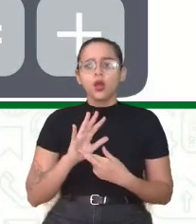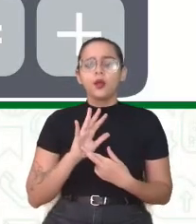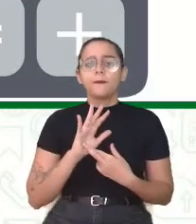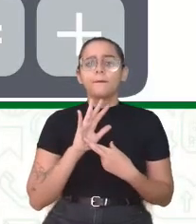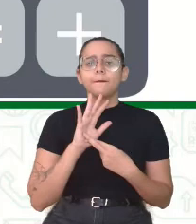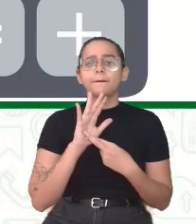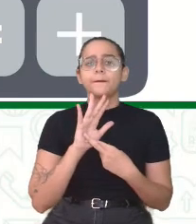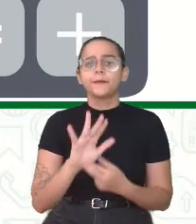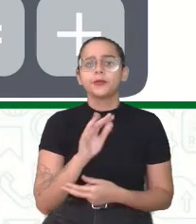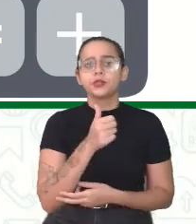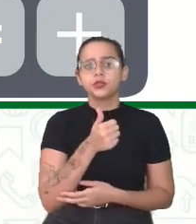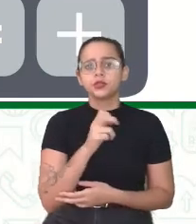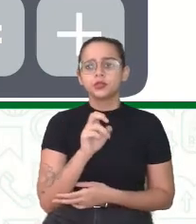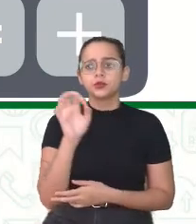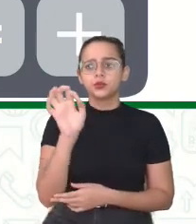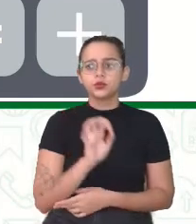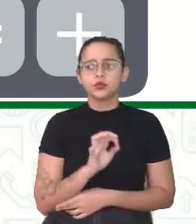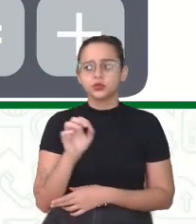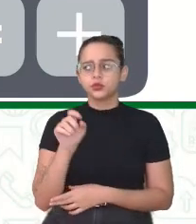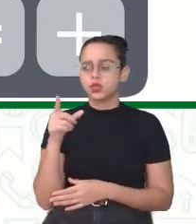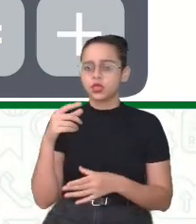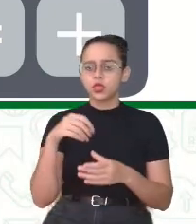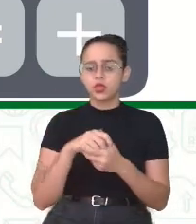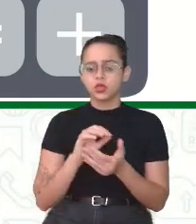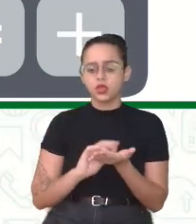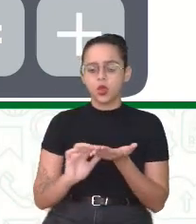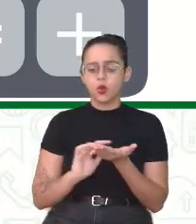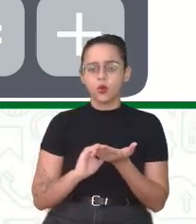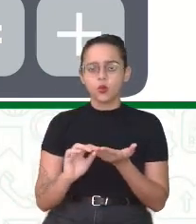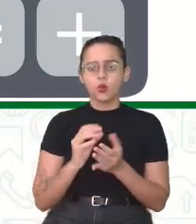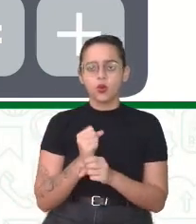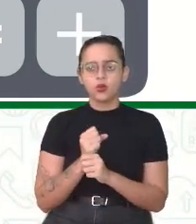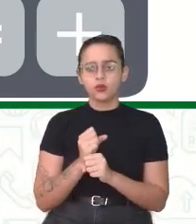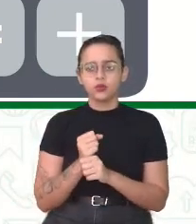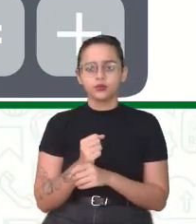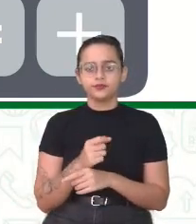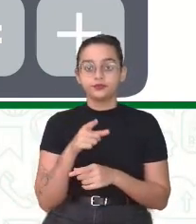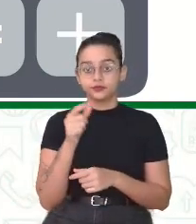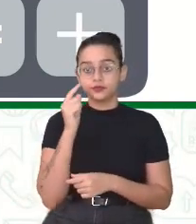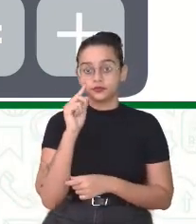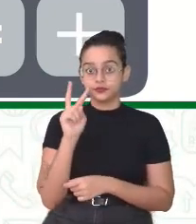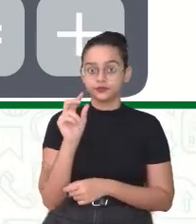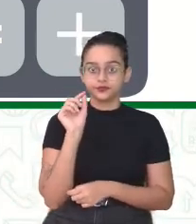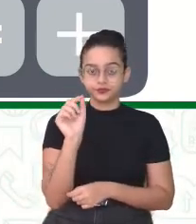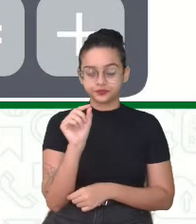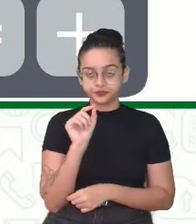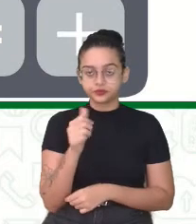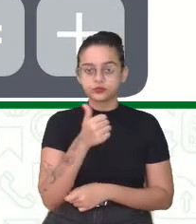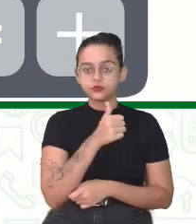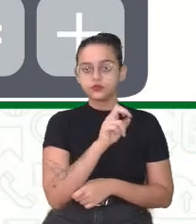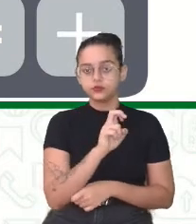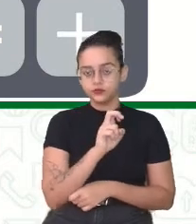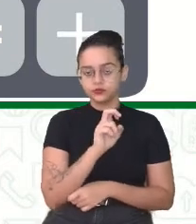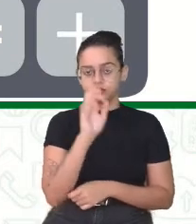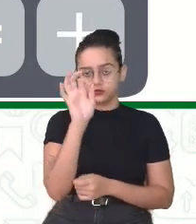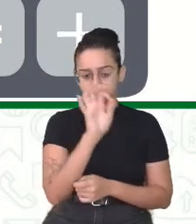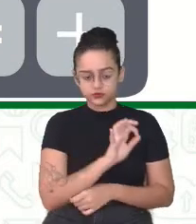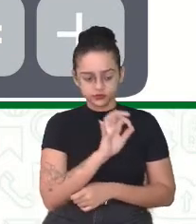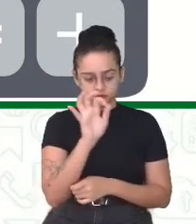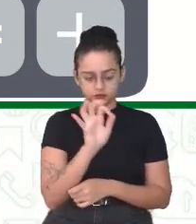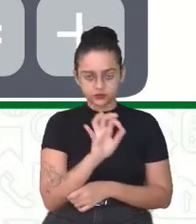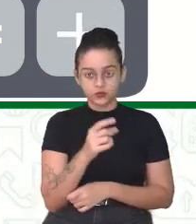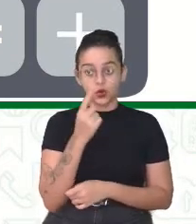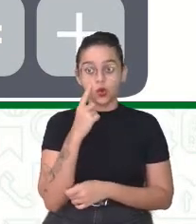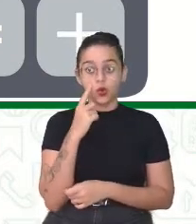represento 15% em uma calculadora, certo? O que você vai observar é o seguinte, 15%, olha